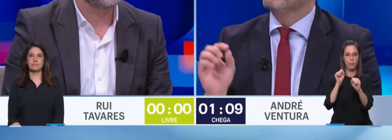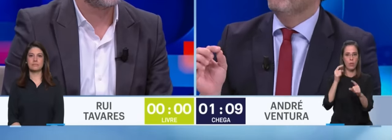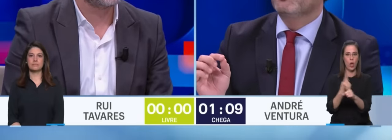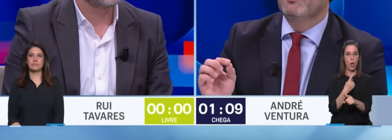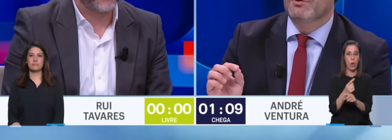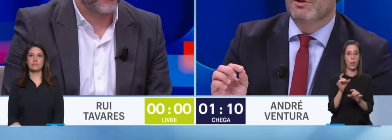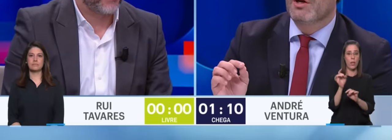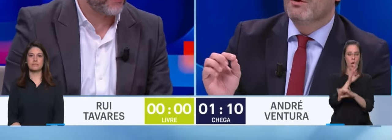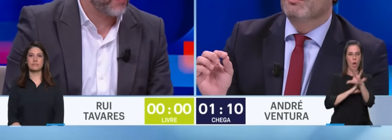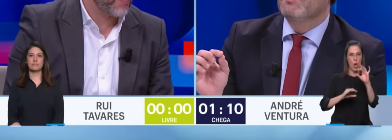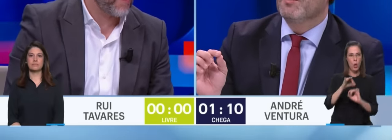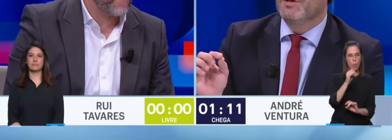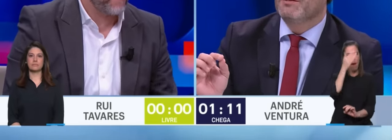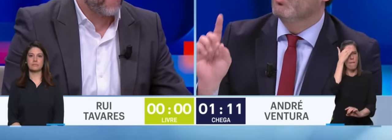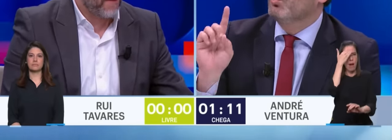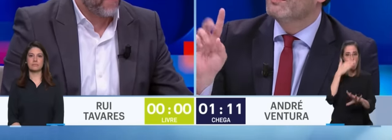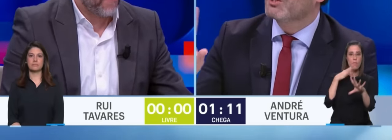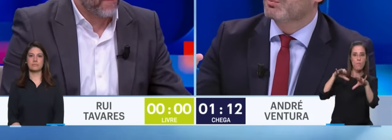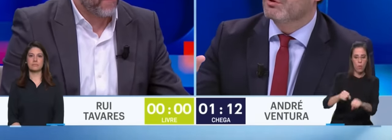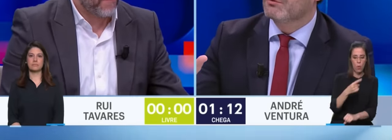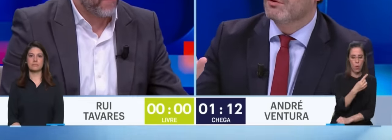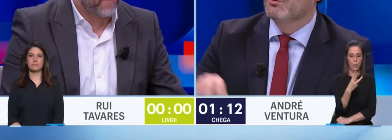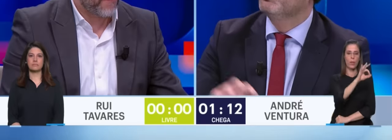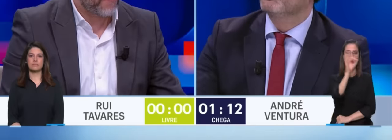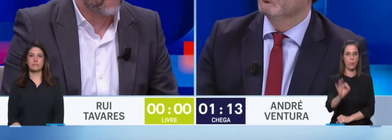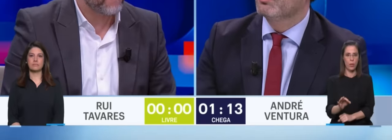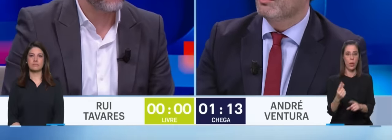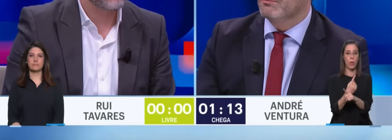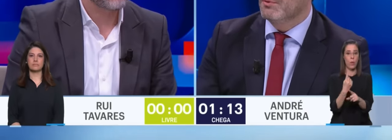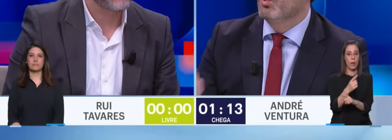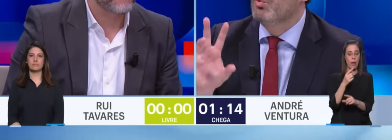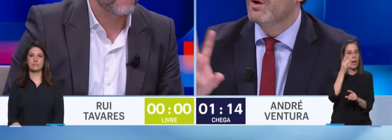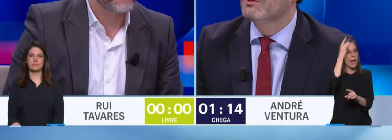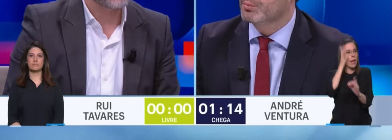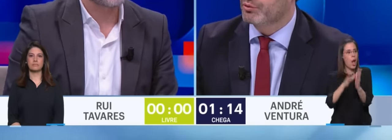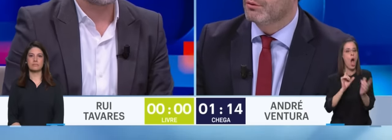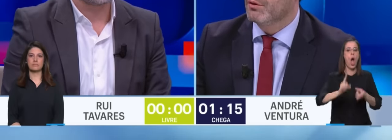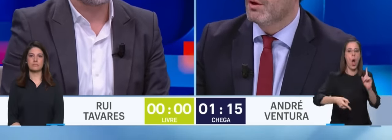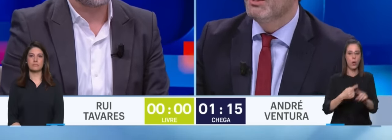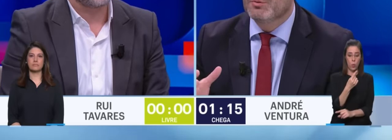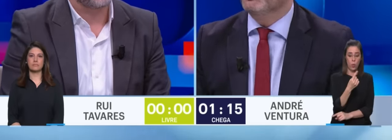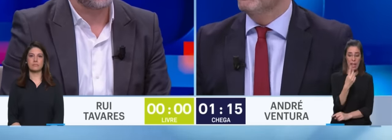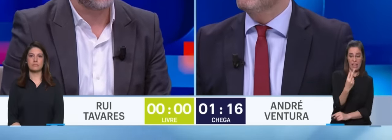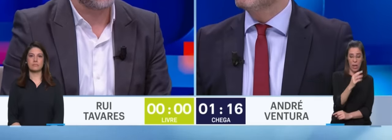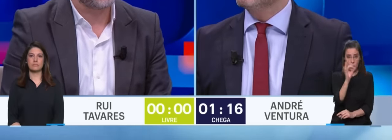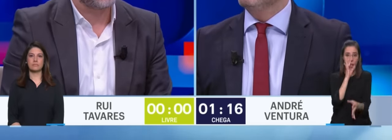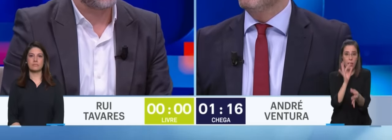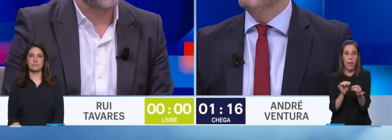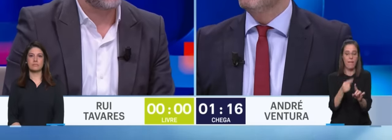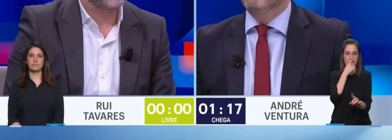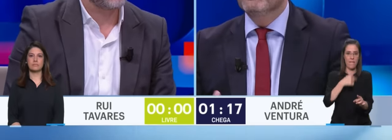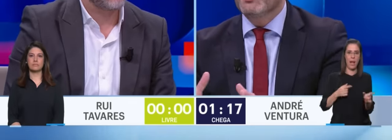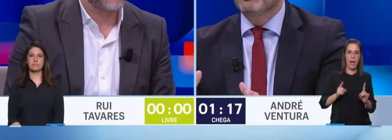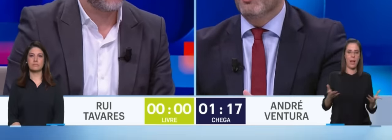a falhar a europol estima que nós conseguimos apreender 1 a 3% do produto do crime 1 a 3% Isto mostra que é aqui que estamos a